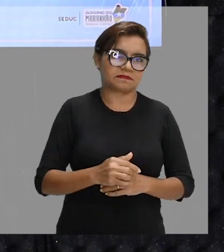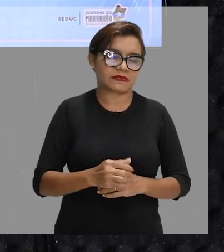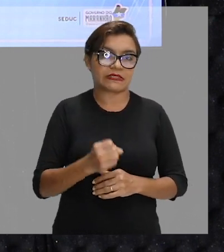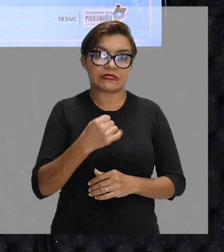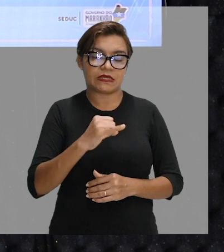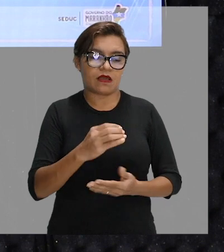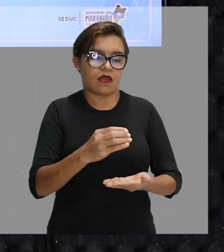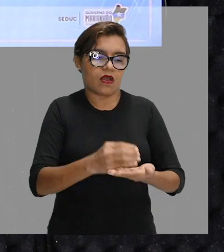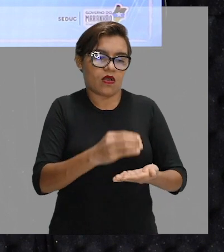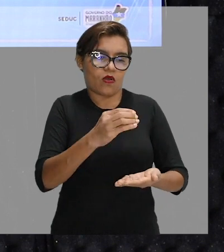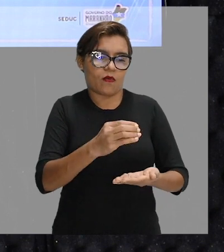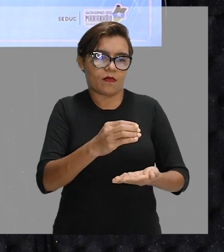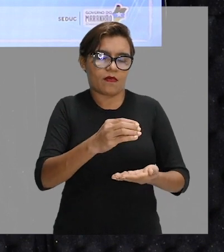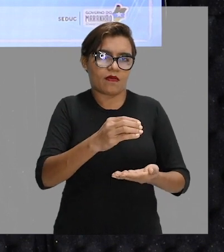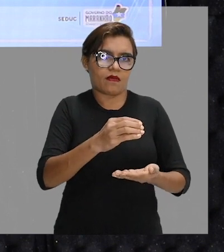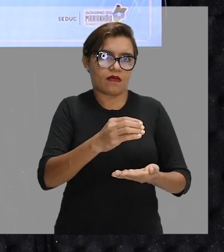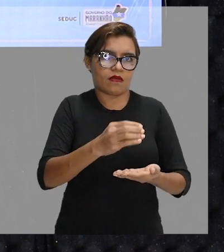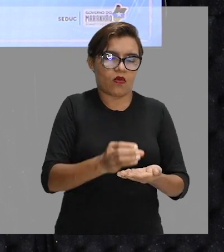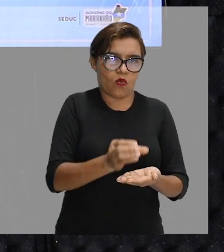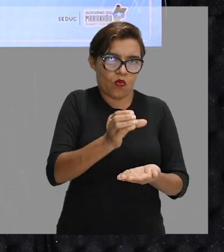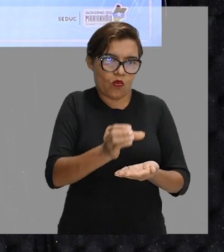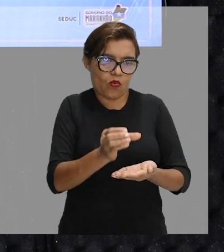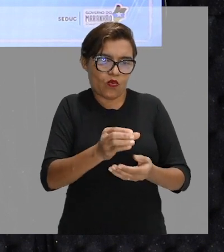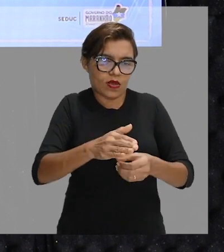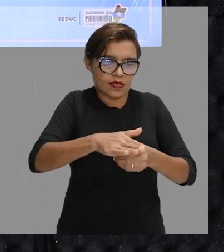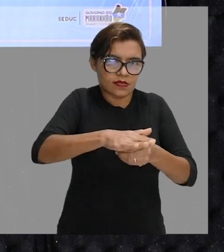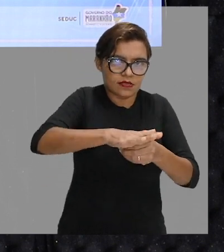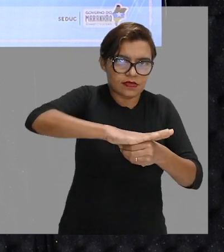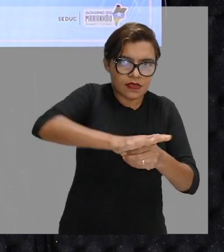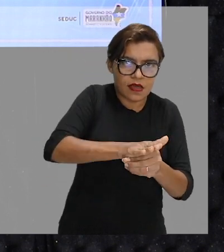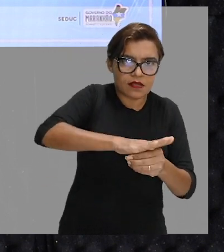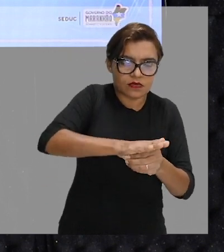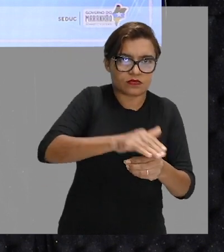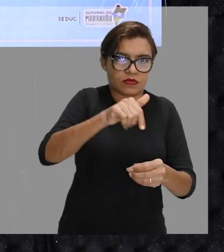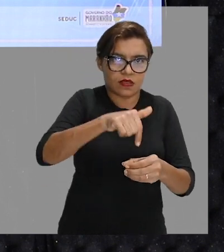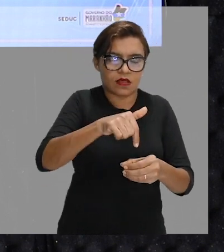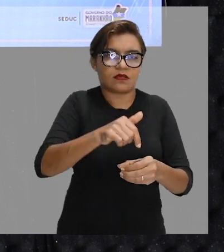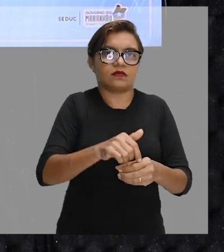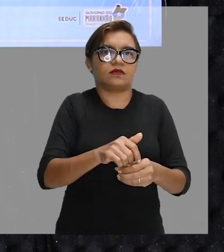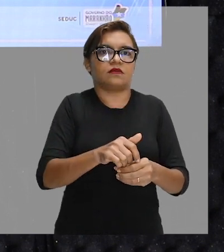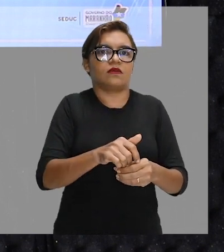um recipiente fechado, essa passagem irá continuar